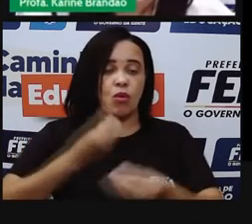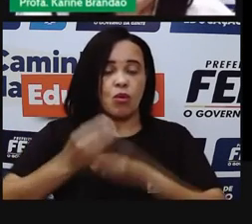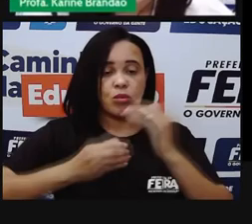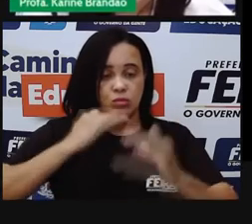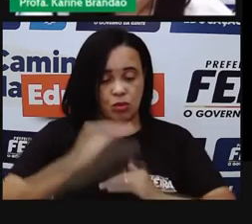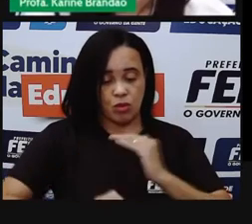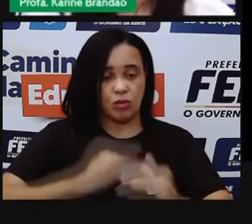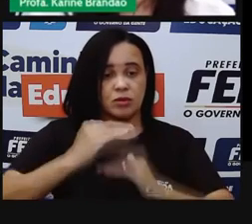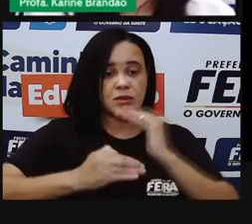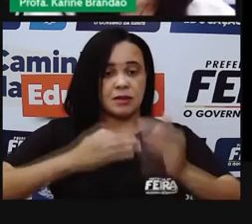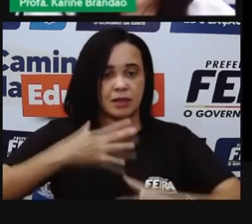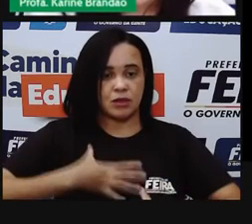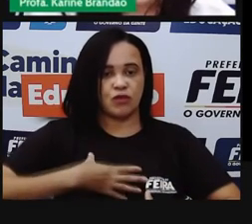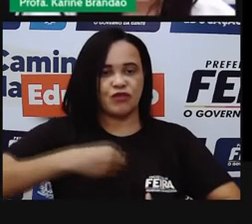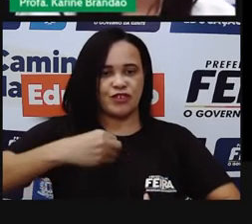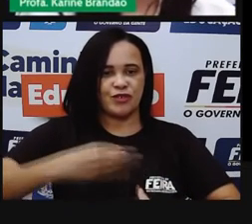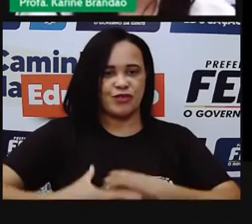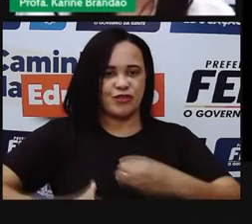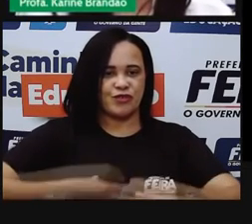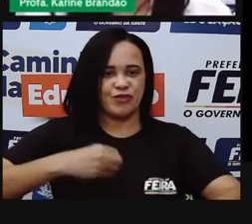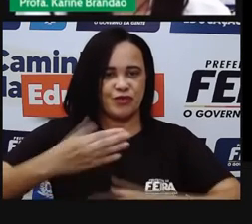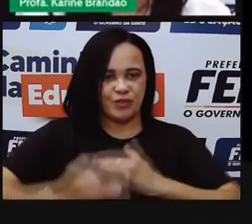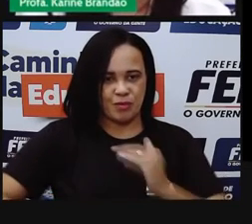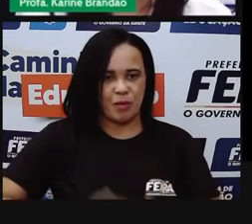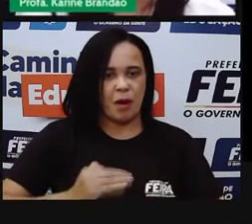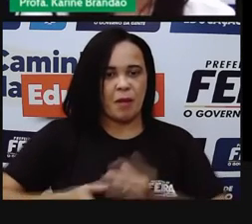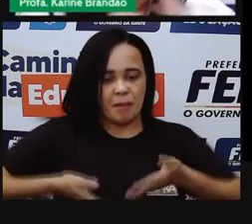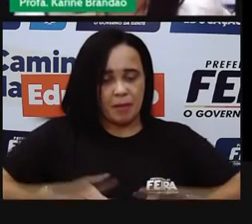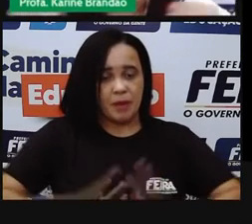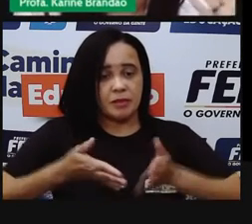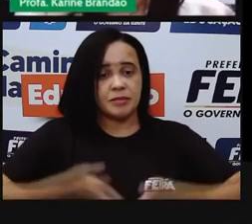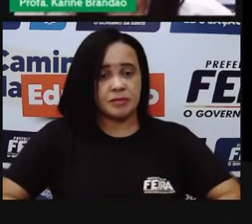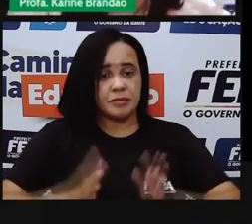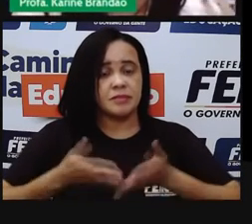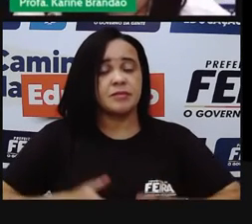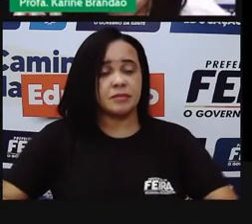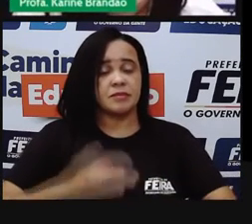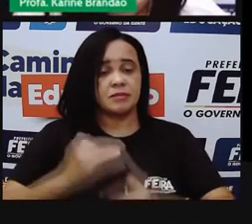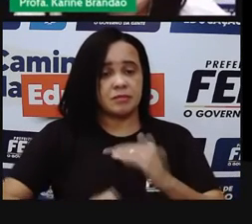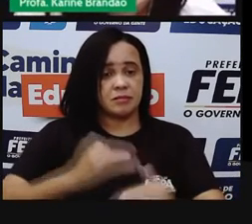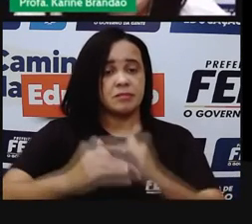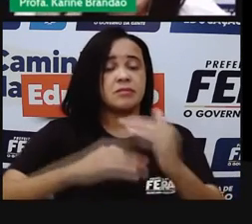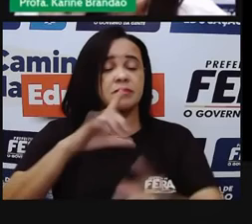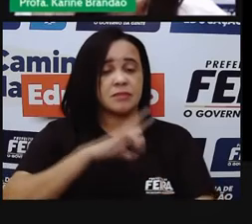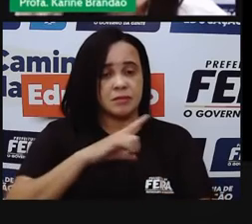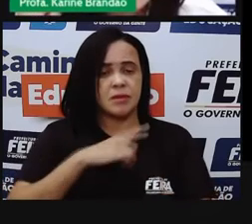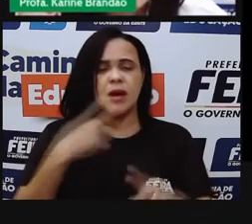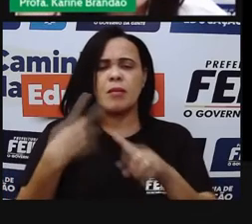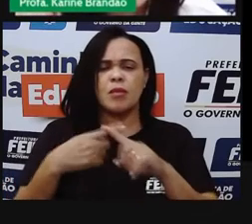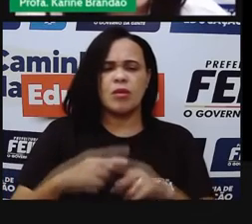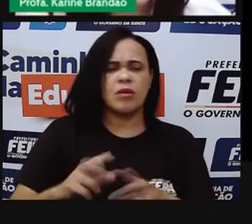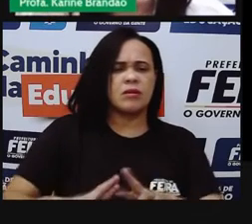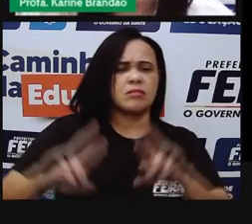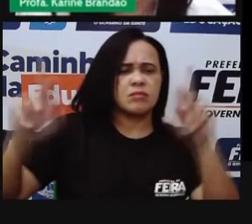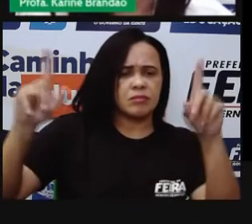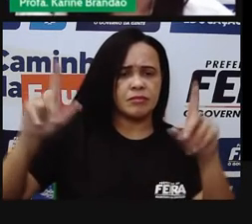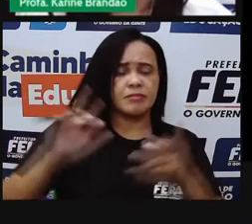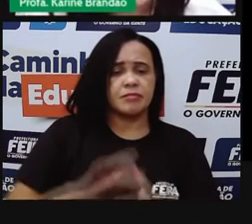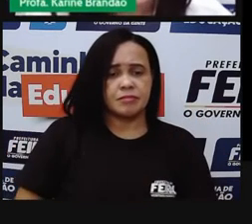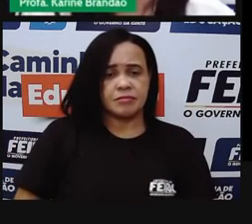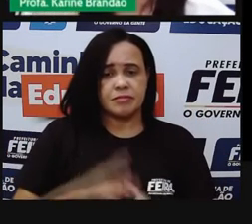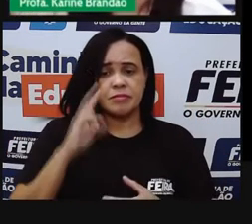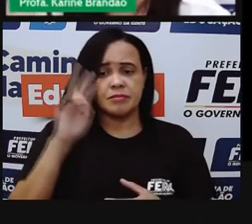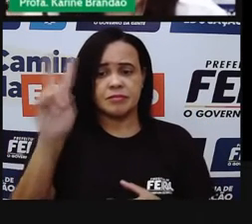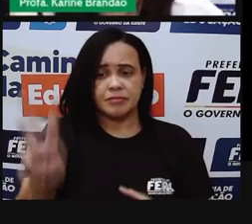de reprodução. Ok? E por que que é tão importante? Por que que elas são tão diferentes assim? Olha o detalhe. Olha